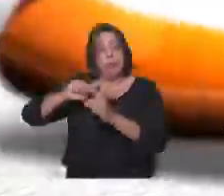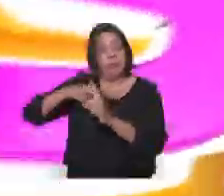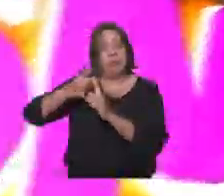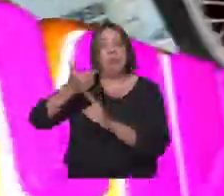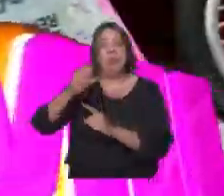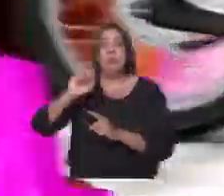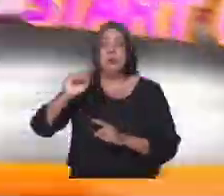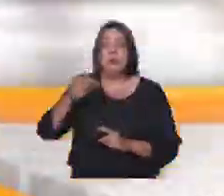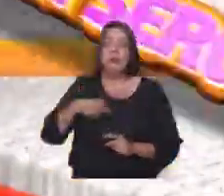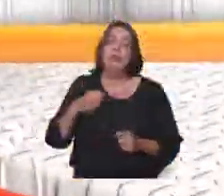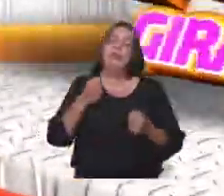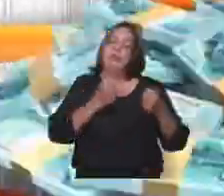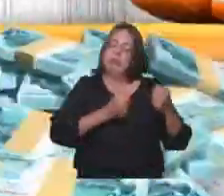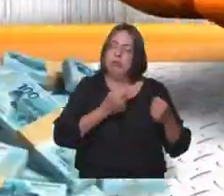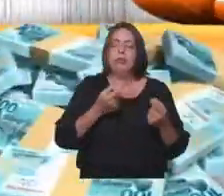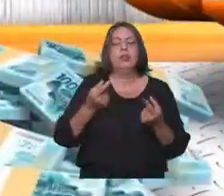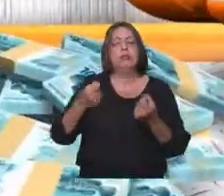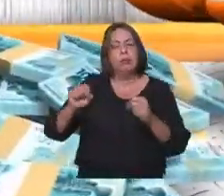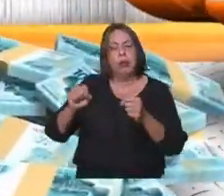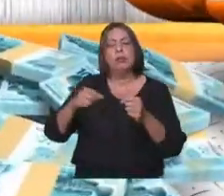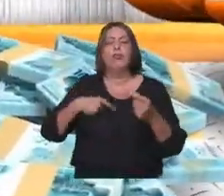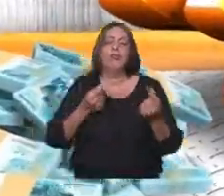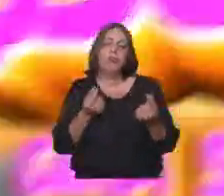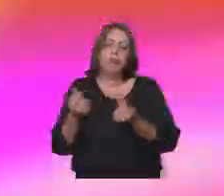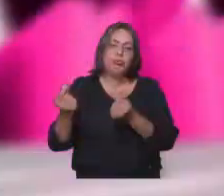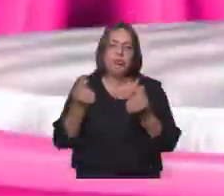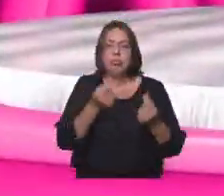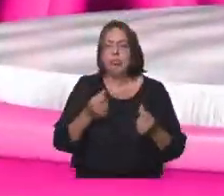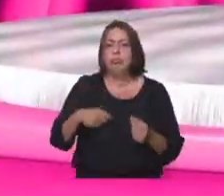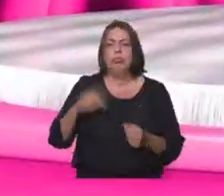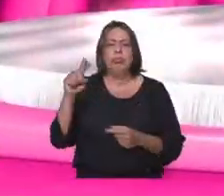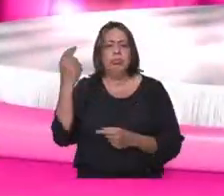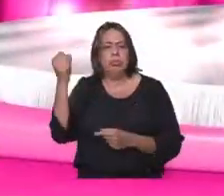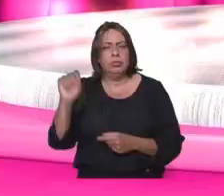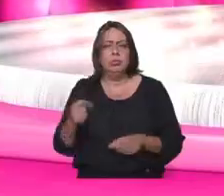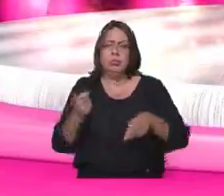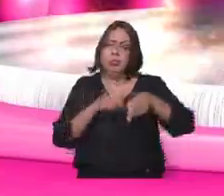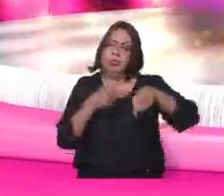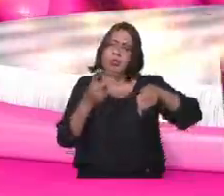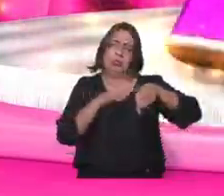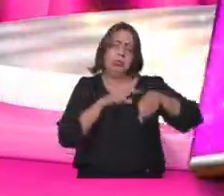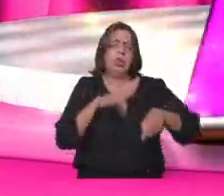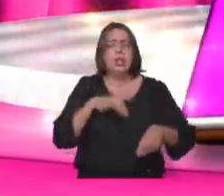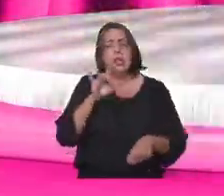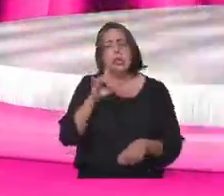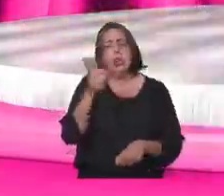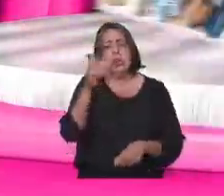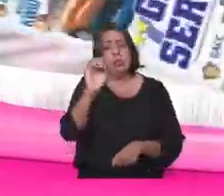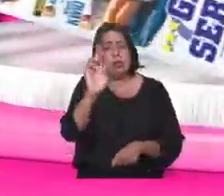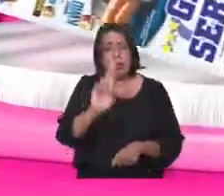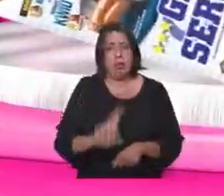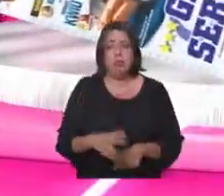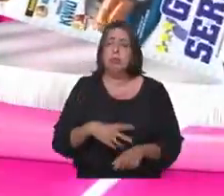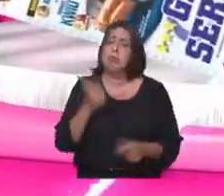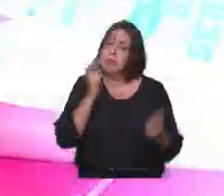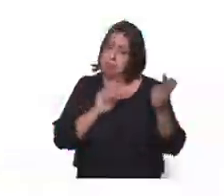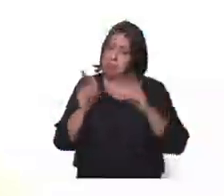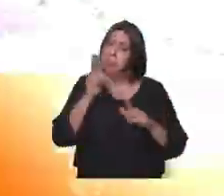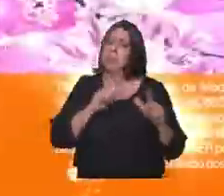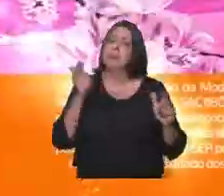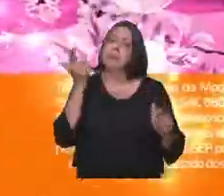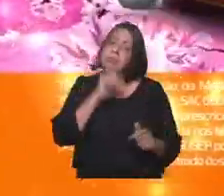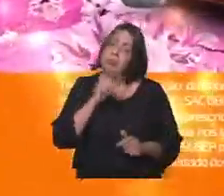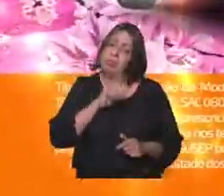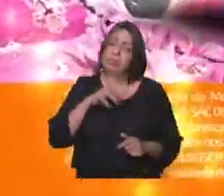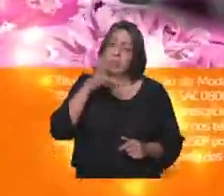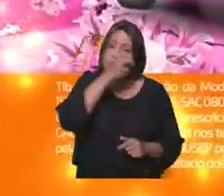tem 5 mil Rony Start e 30 prêmios de 500 reais no Gira Sergipe. Edição dupla chance por apenas 10 reais. Muito mais chances de ganhar. Caju